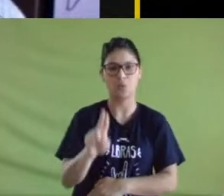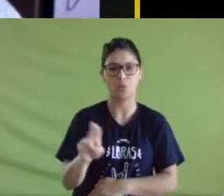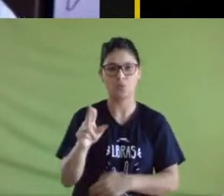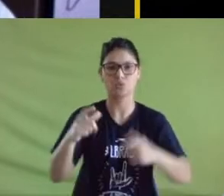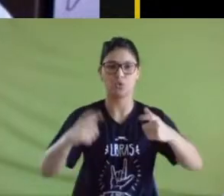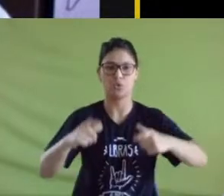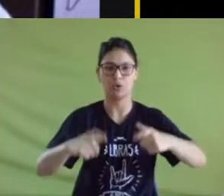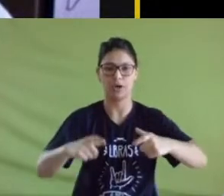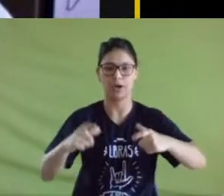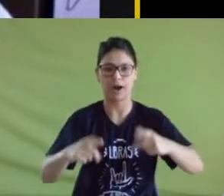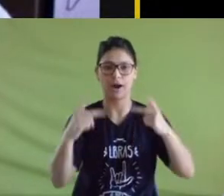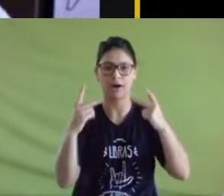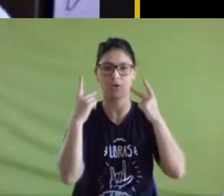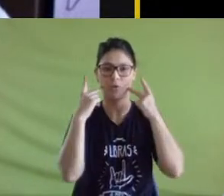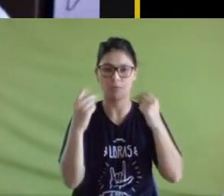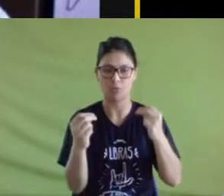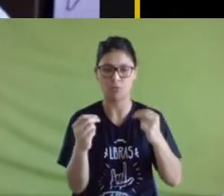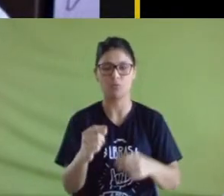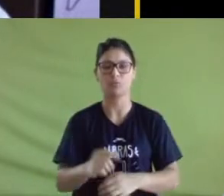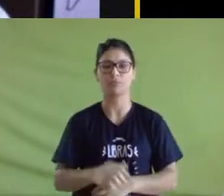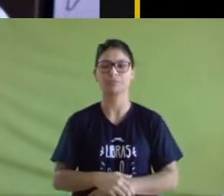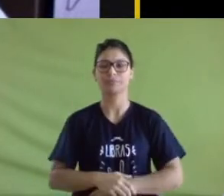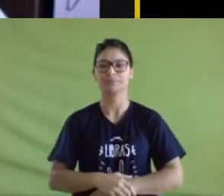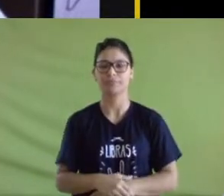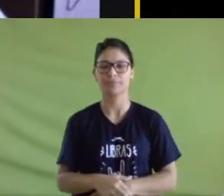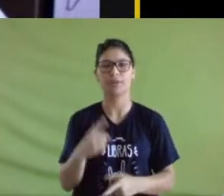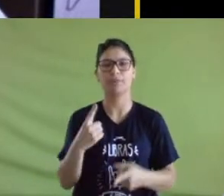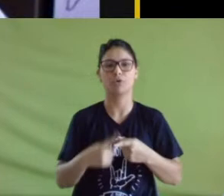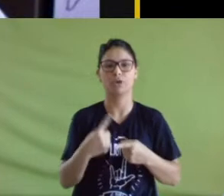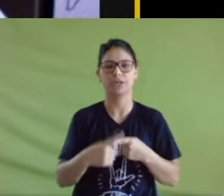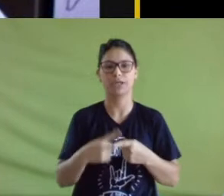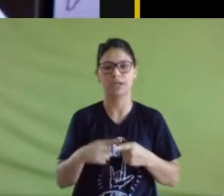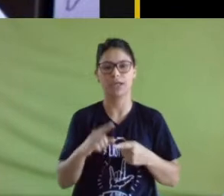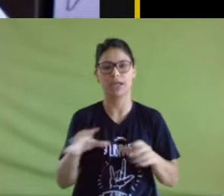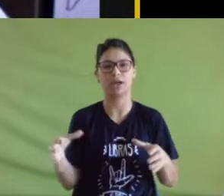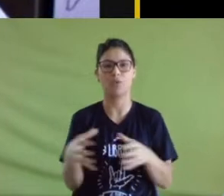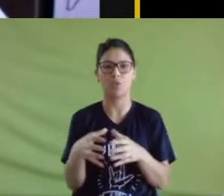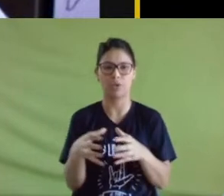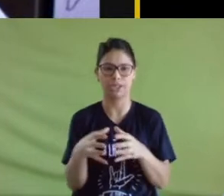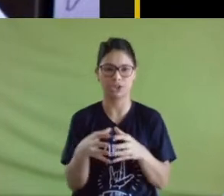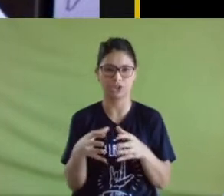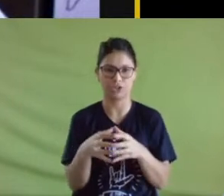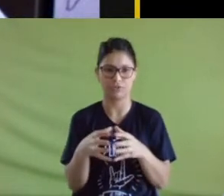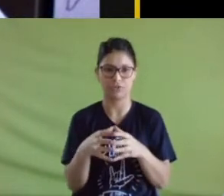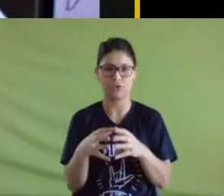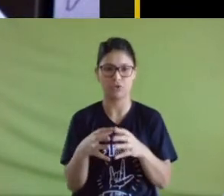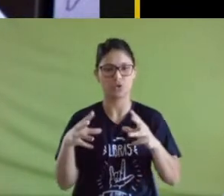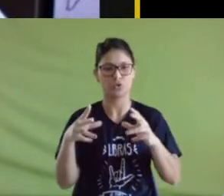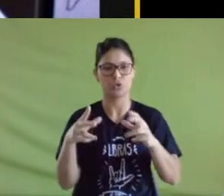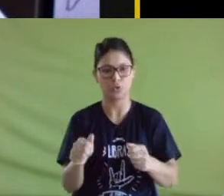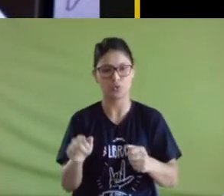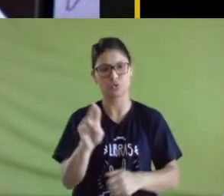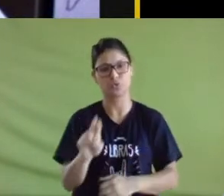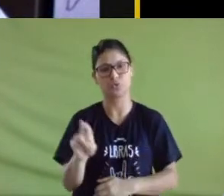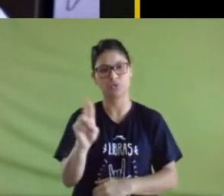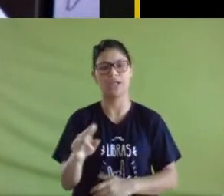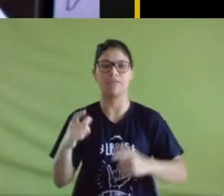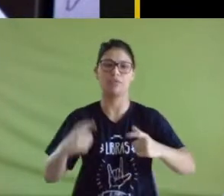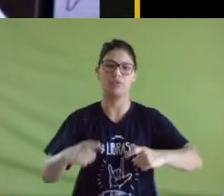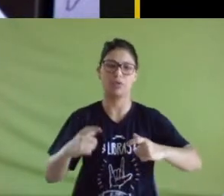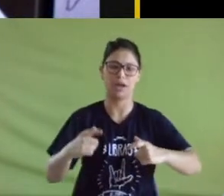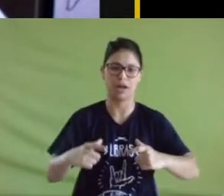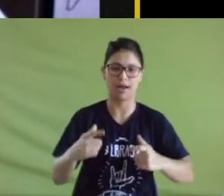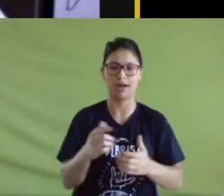como um molde era comum, porque ele era coletivo. Todos usavam o lugar